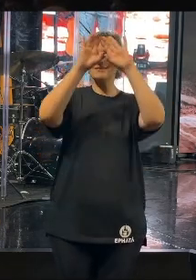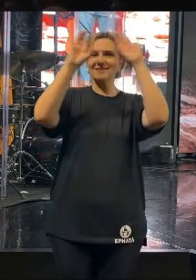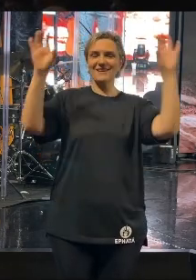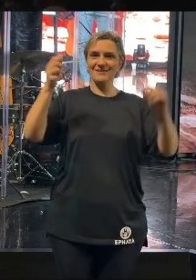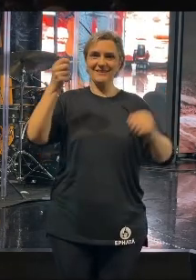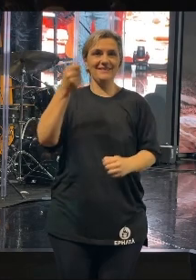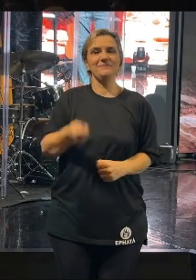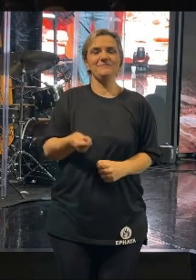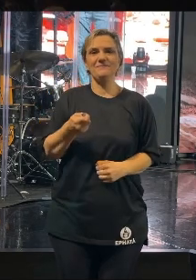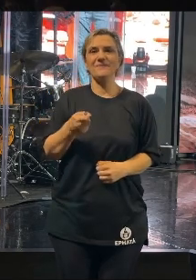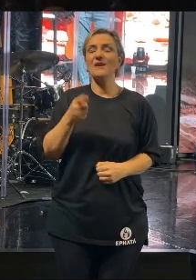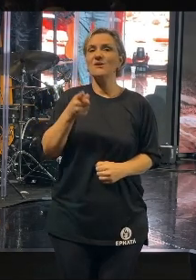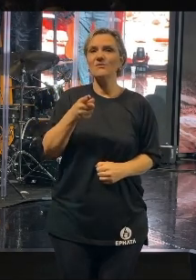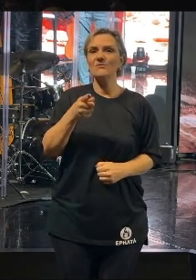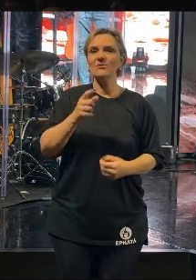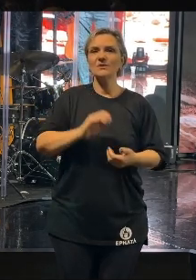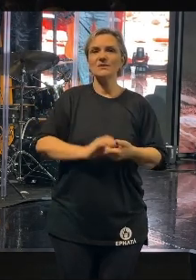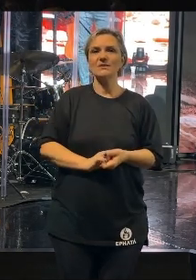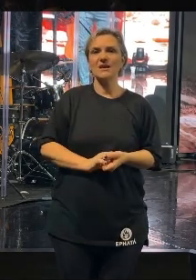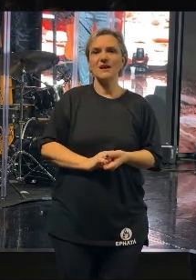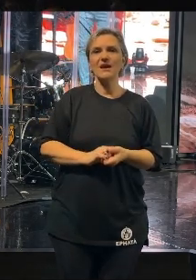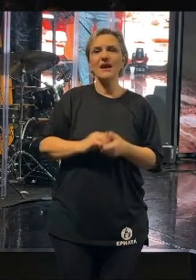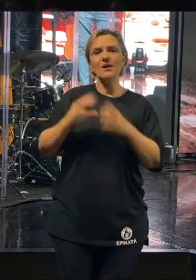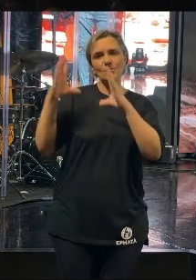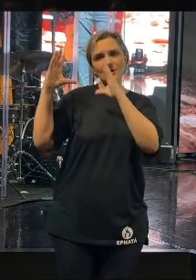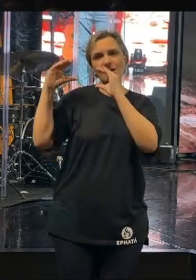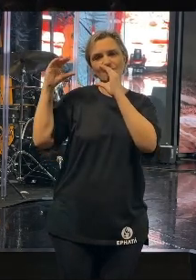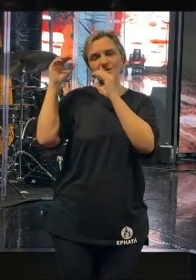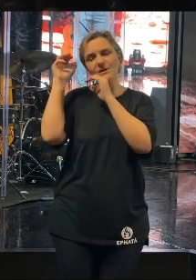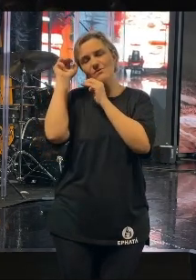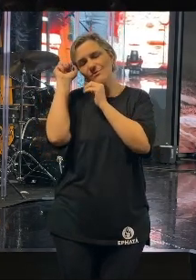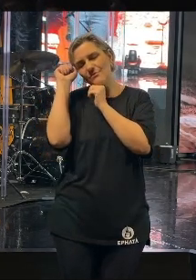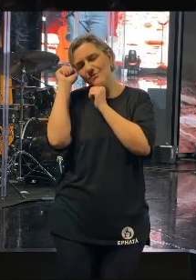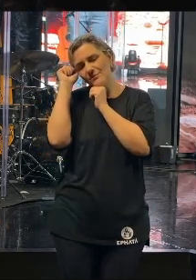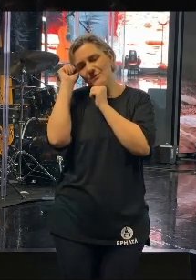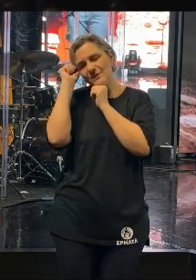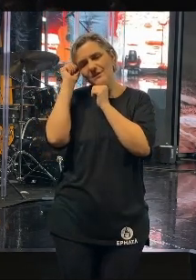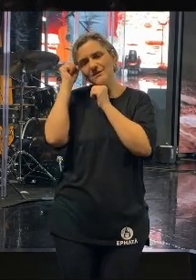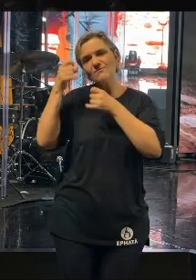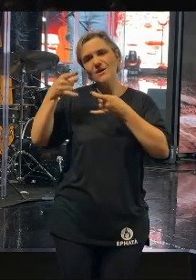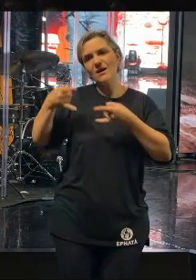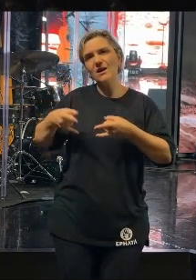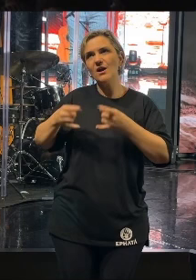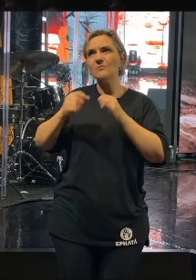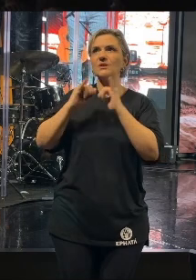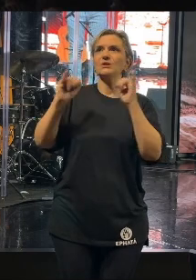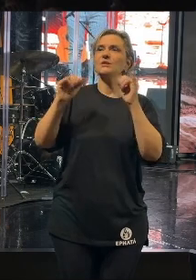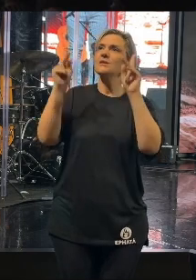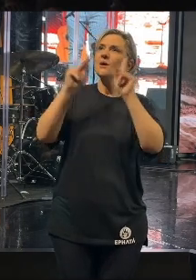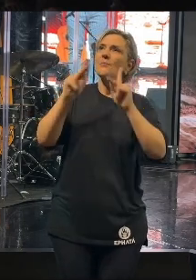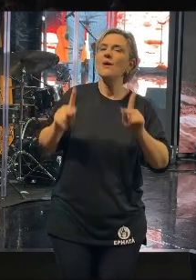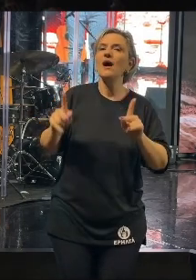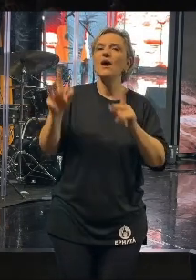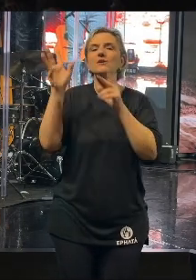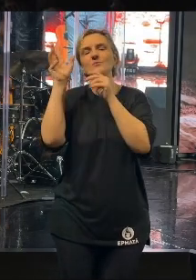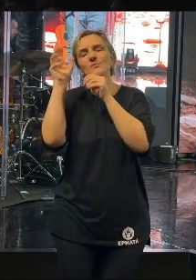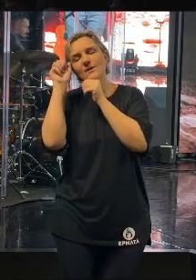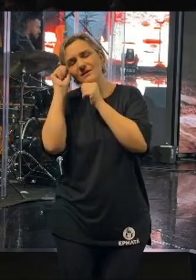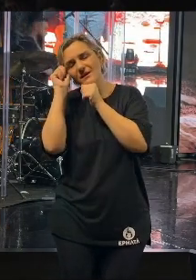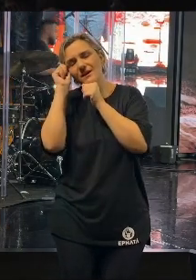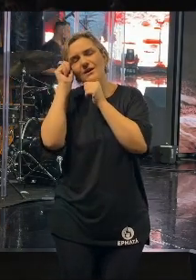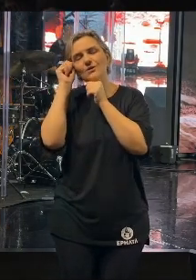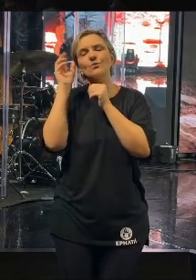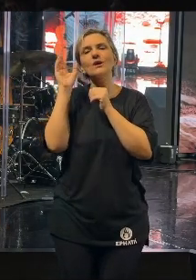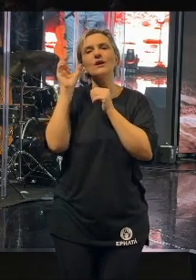determinam, você coloca a cabeça sobre o travesseiro, deita na cama e diz: em paz me deito e logo pego